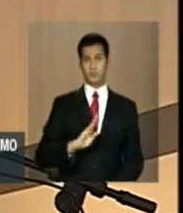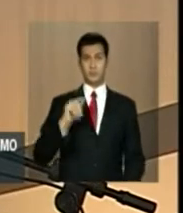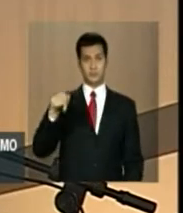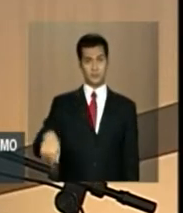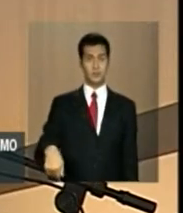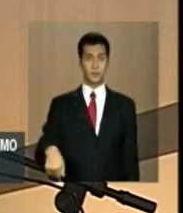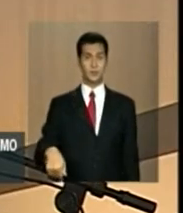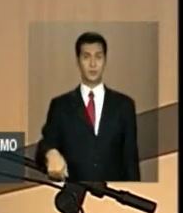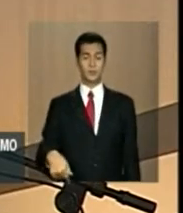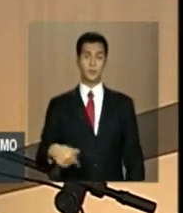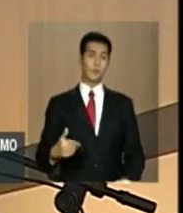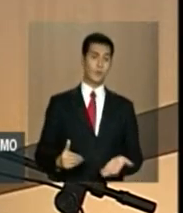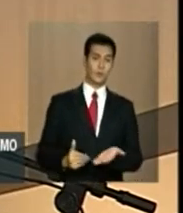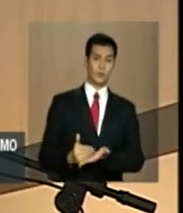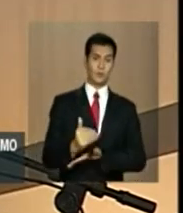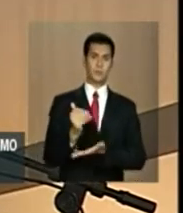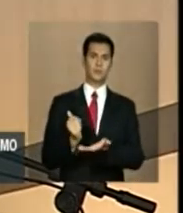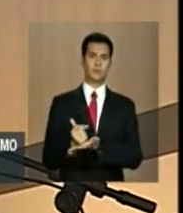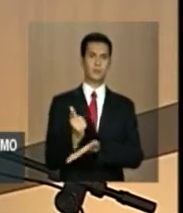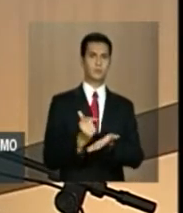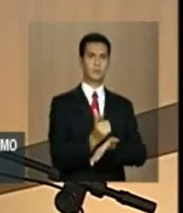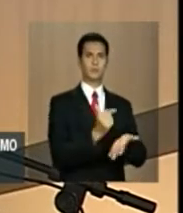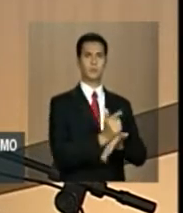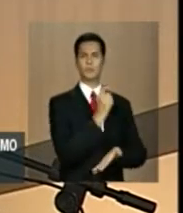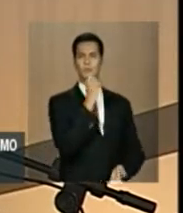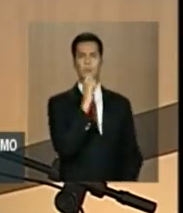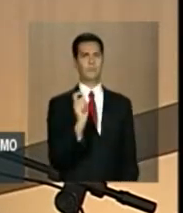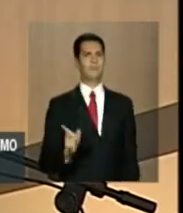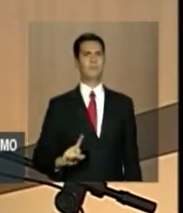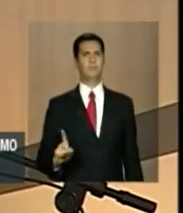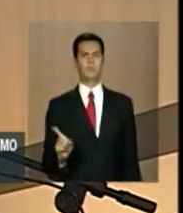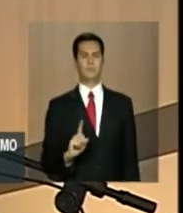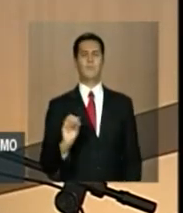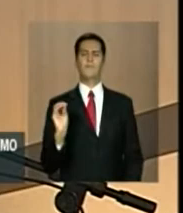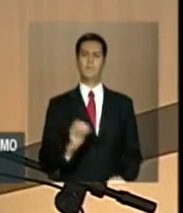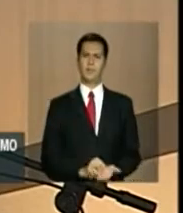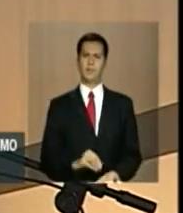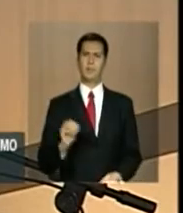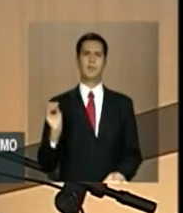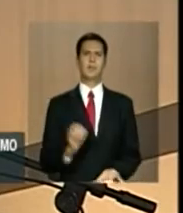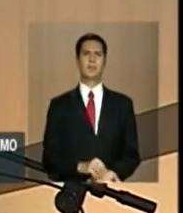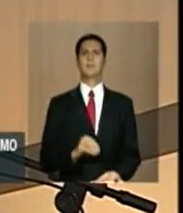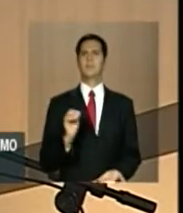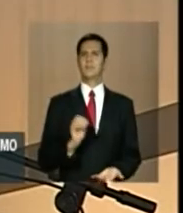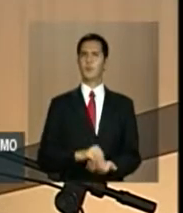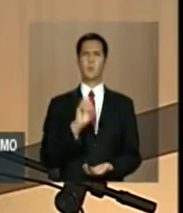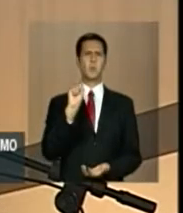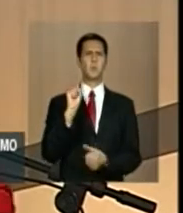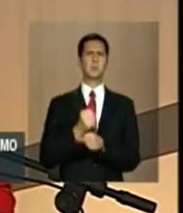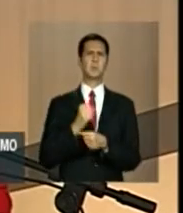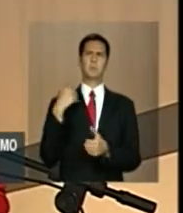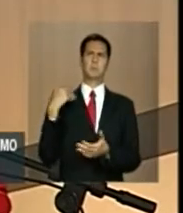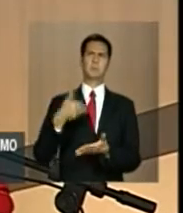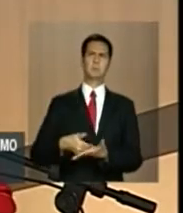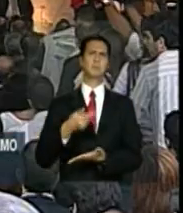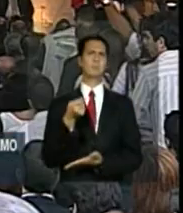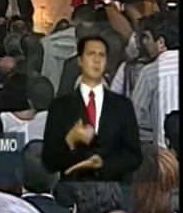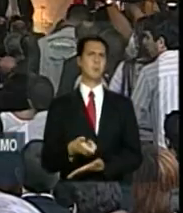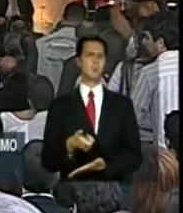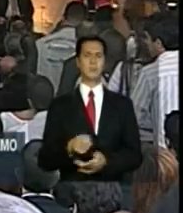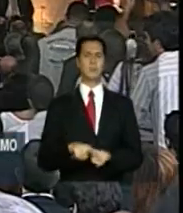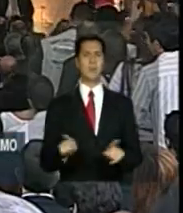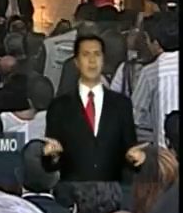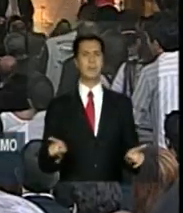sequer começou a consumir plenamente há mais de 8 anos. É muito